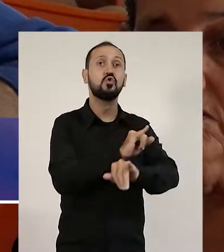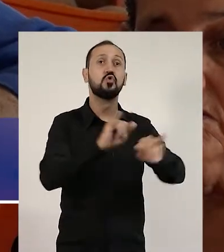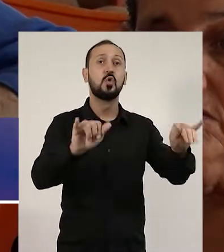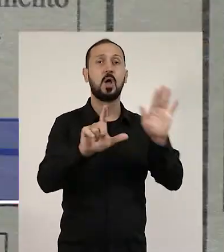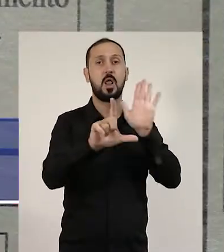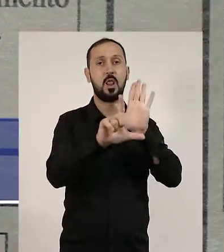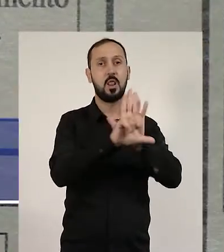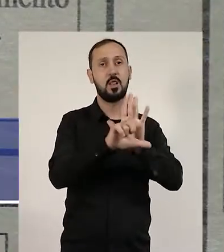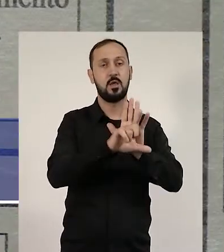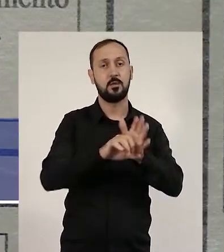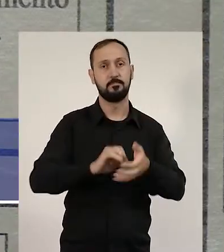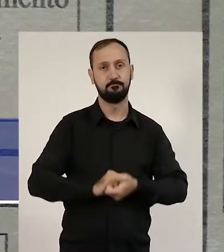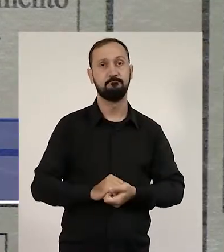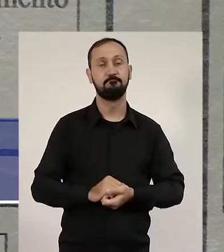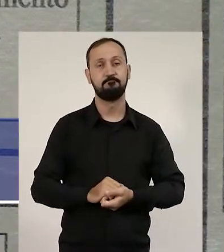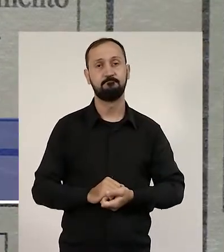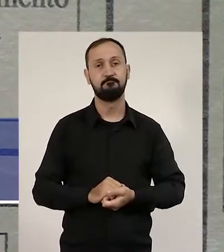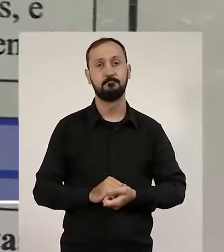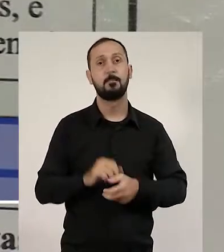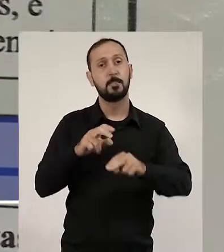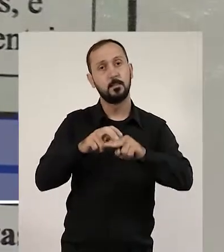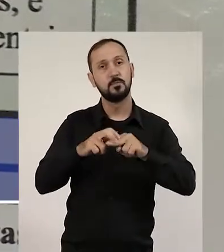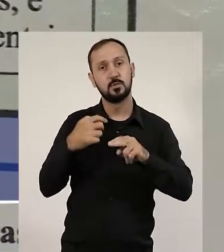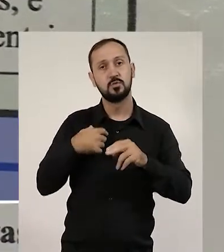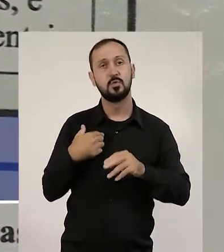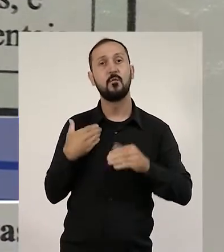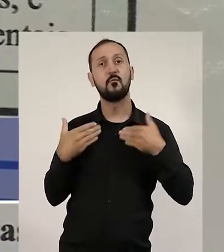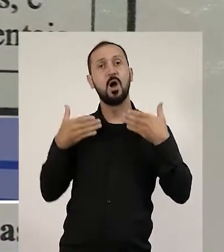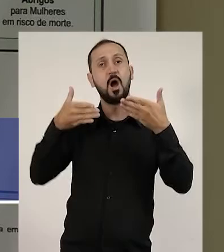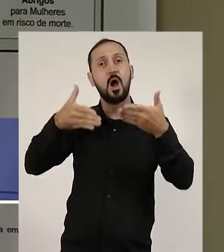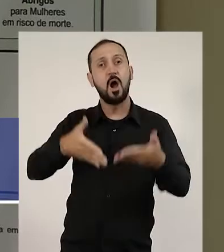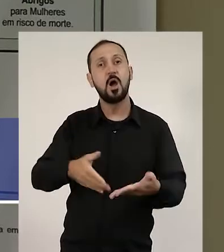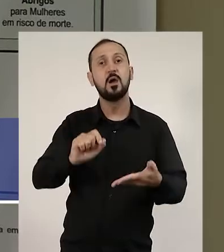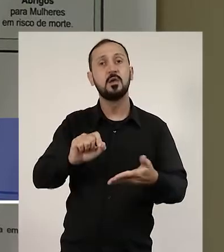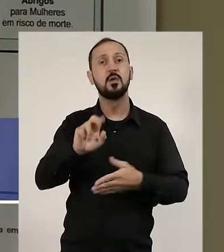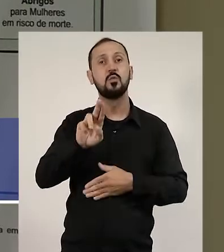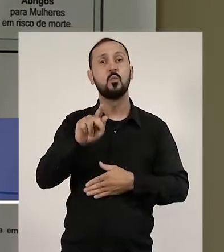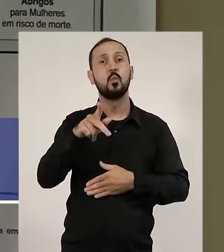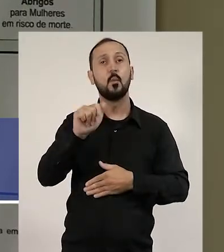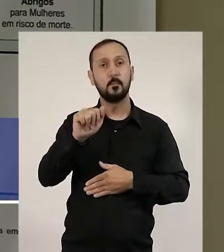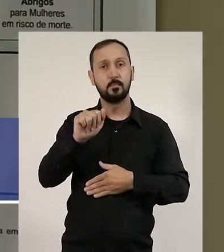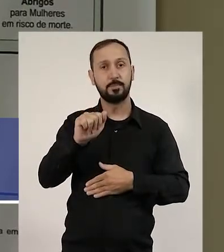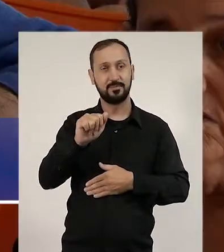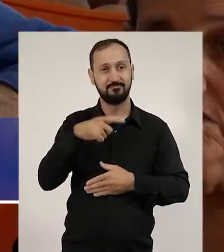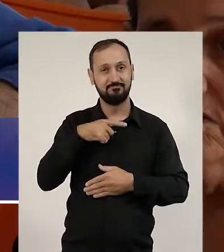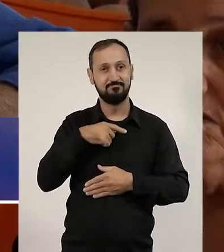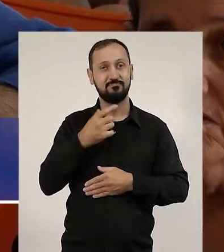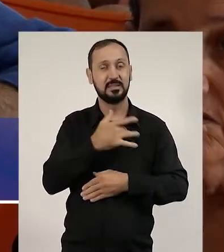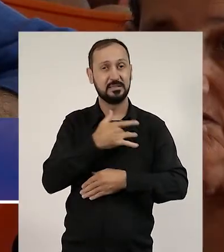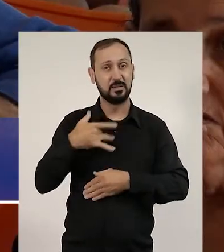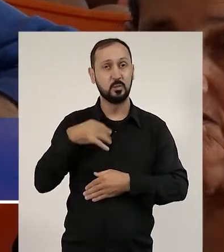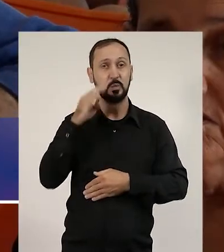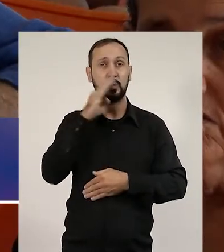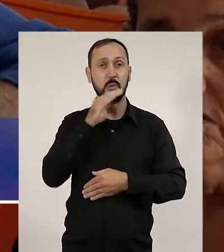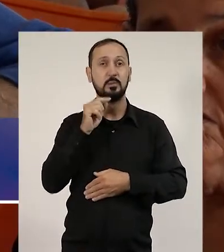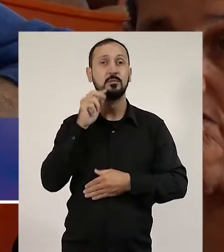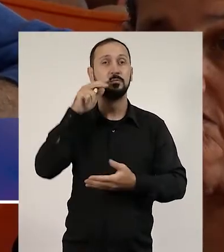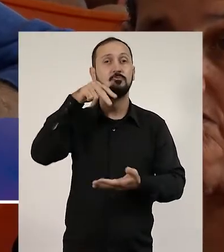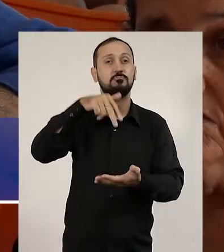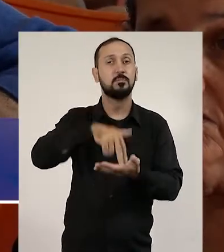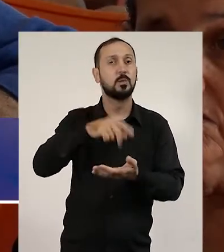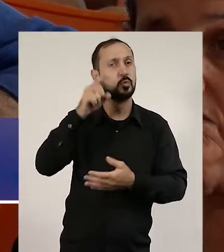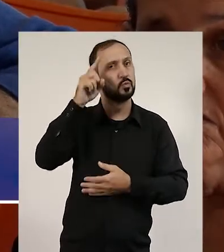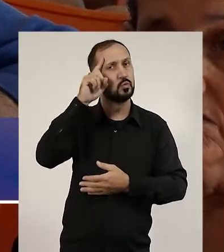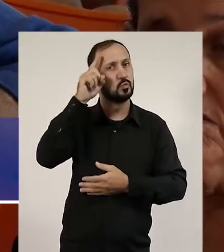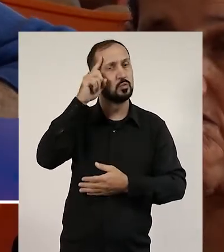cartazes afixados nessas unidades. Por isso a gente veio aqui na UPA do Coronel Antonino, onde cerca de 300 pessoas passam todos